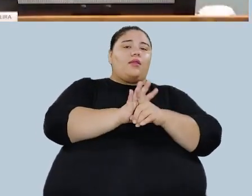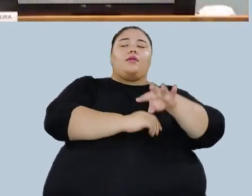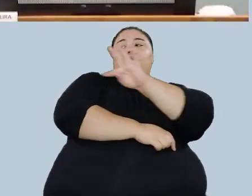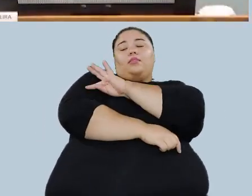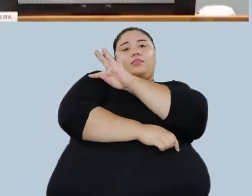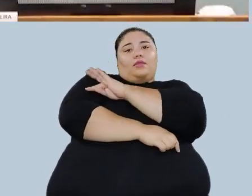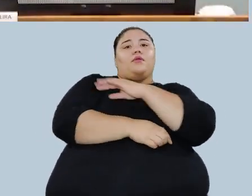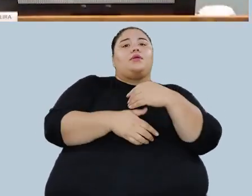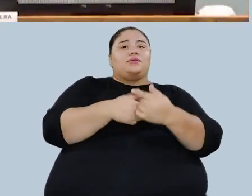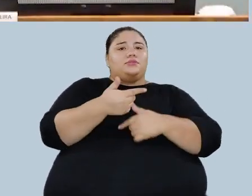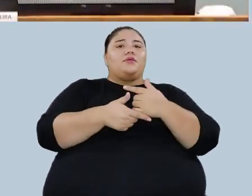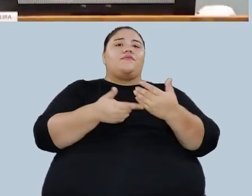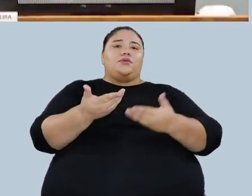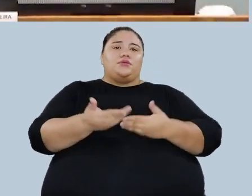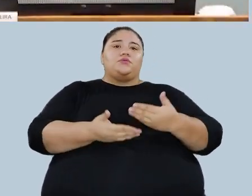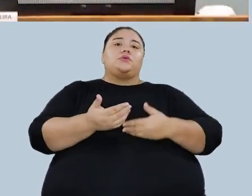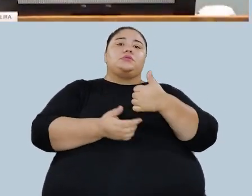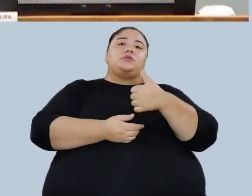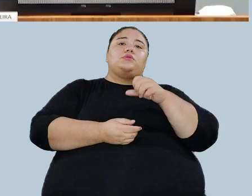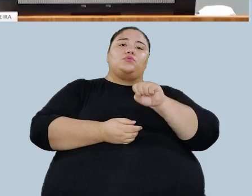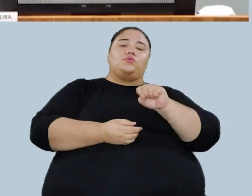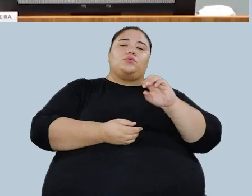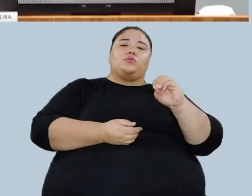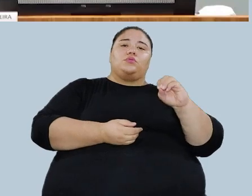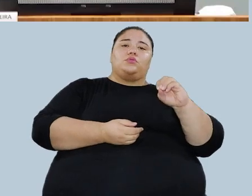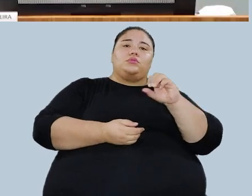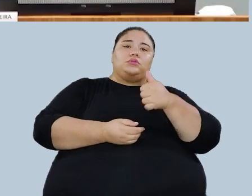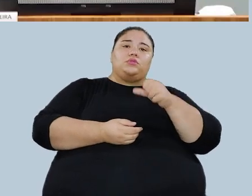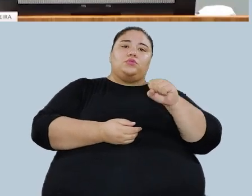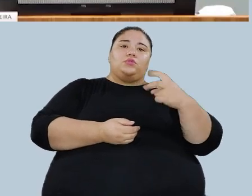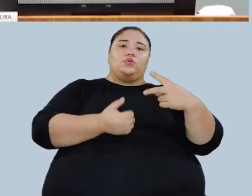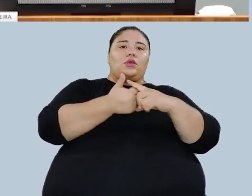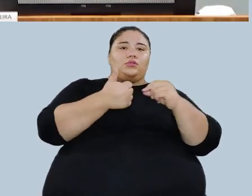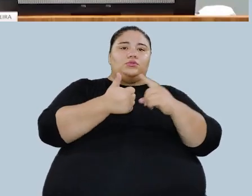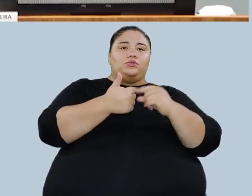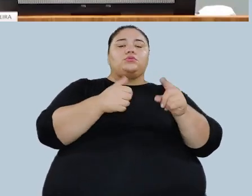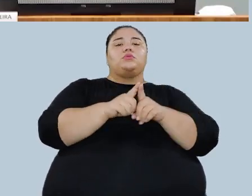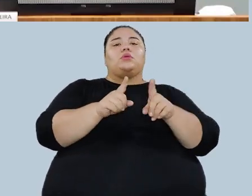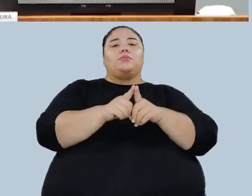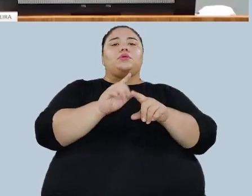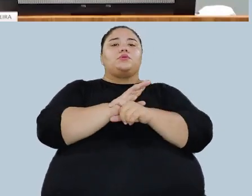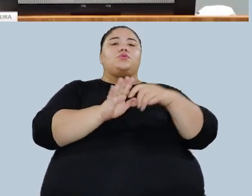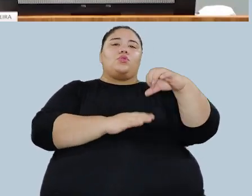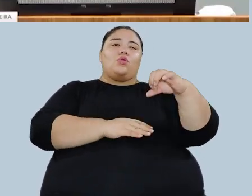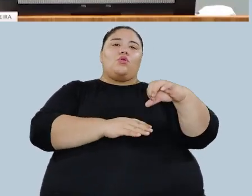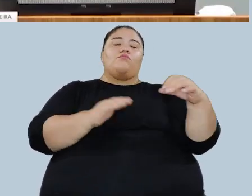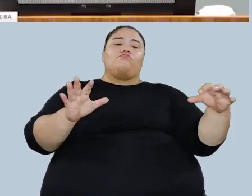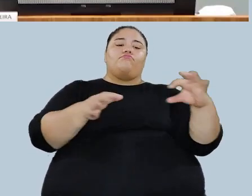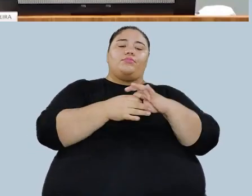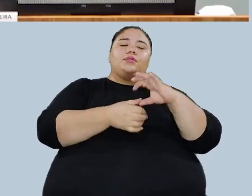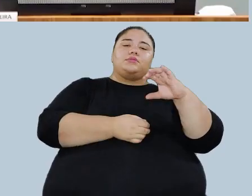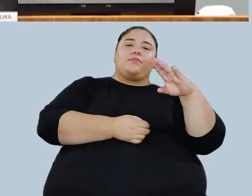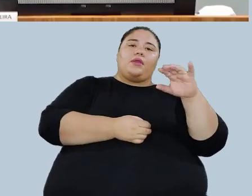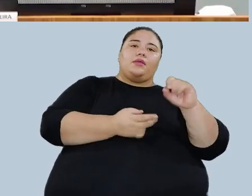técnicos. Então, os serviços de arranjo de pagamento, no artigo 182, inciso 9º, né, que estão sujeitos ao IBS e CBS sob o